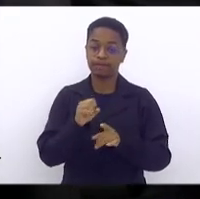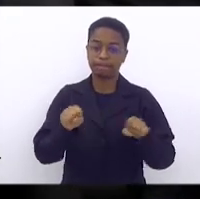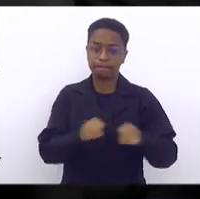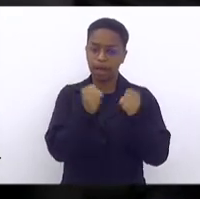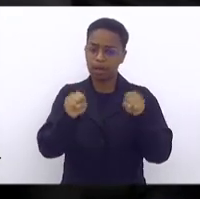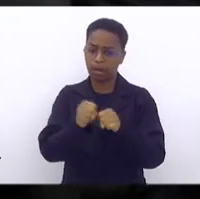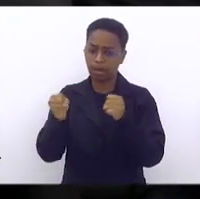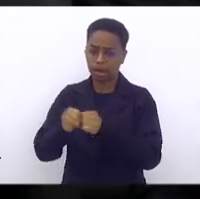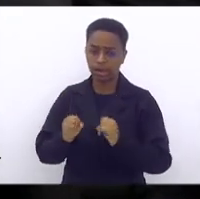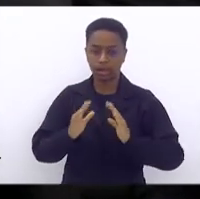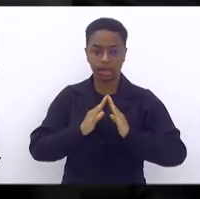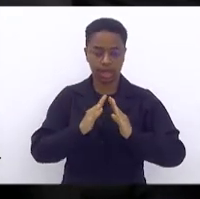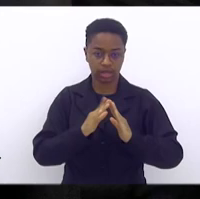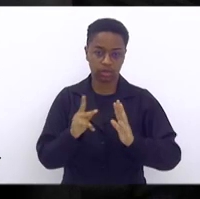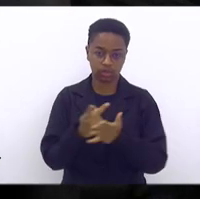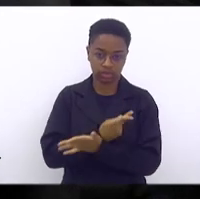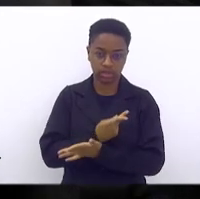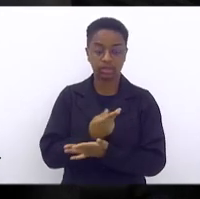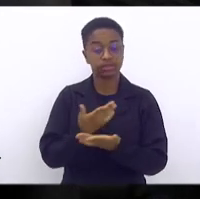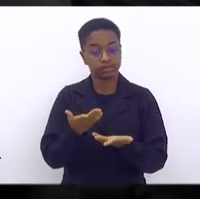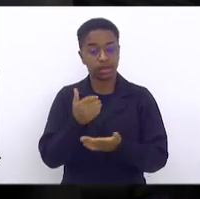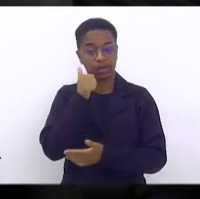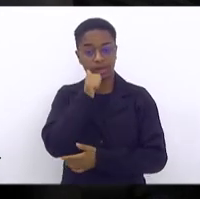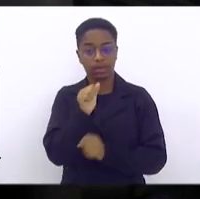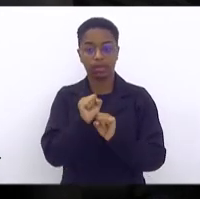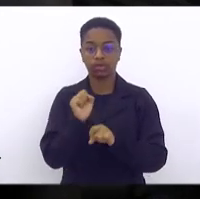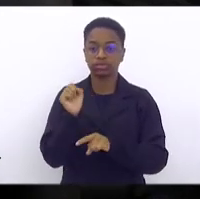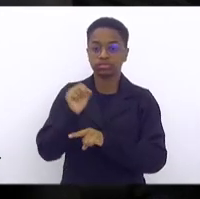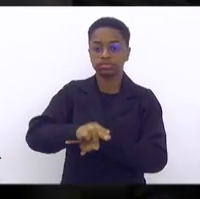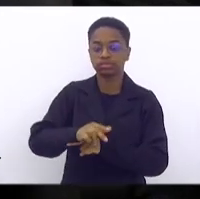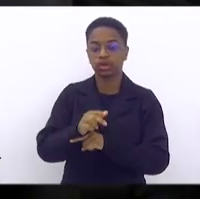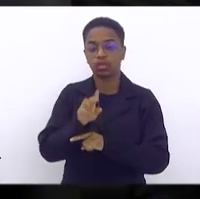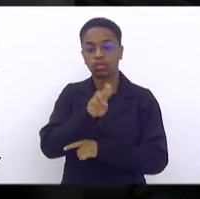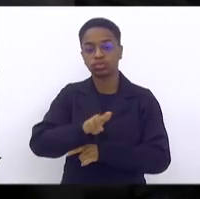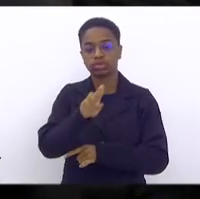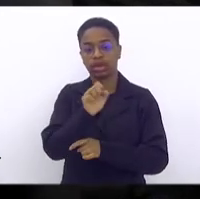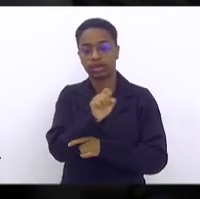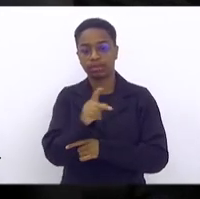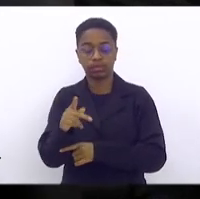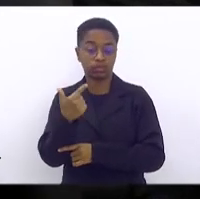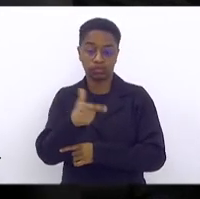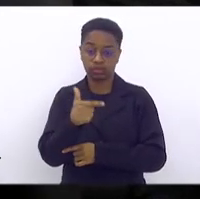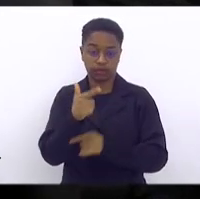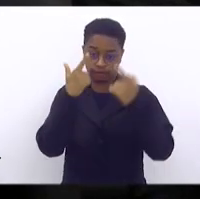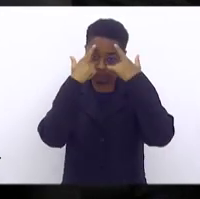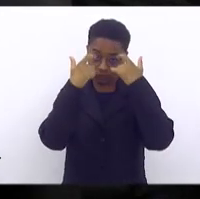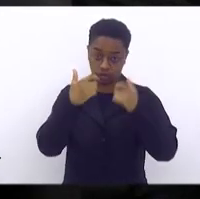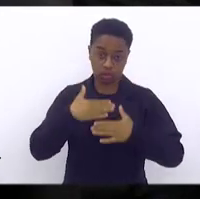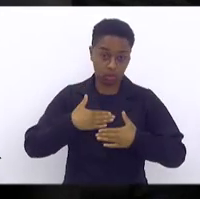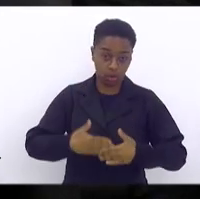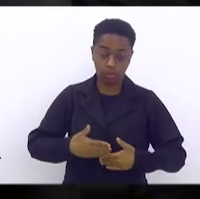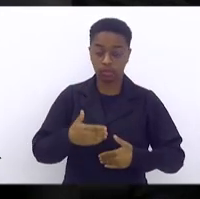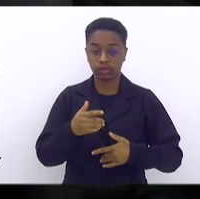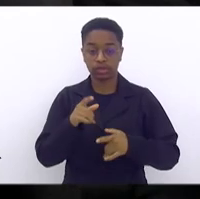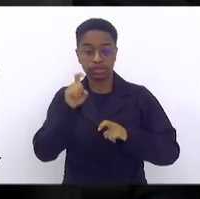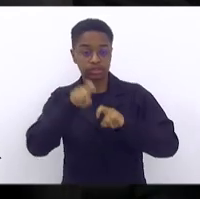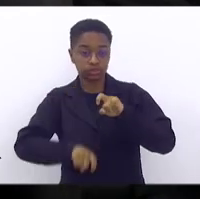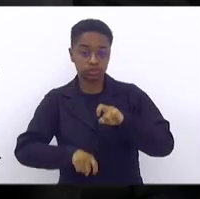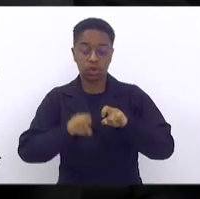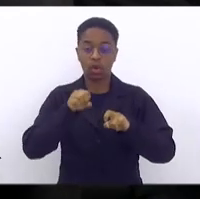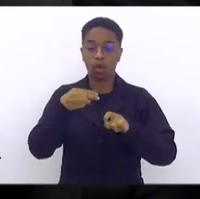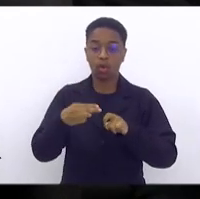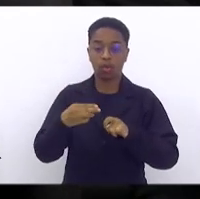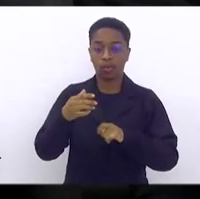ela entra no aplicativo, não tem, no meu caso, por exemplo, da vítima lá, violência física, nem sexual, nem moral, mas tem violência